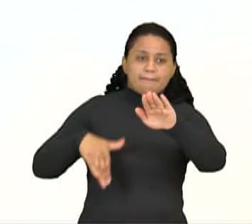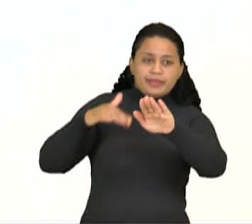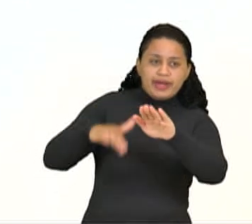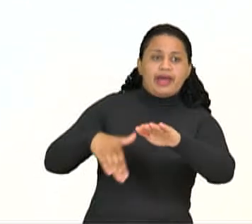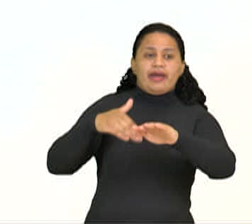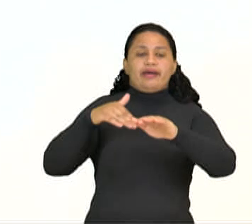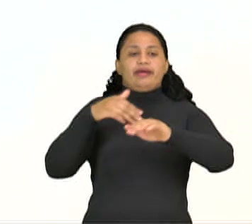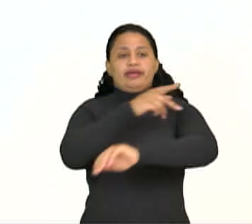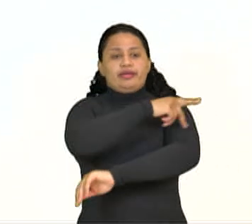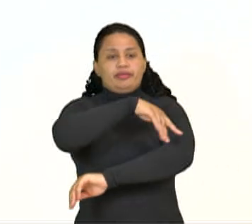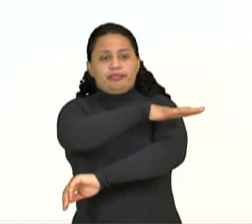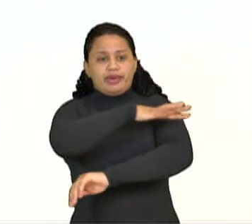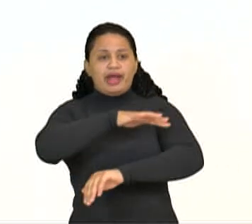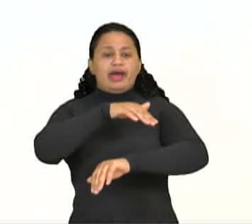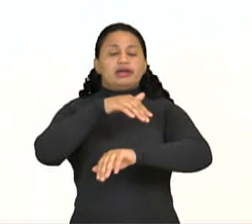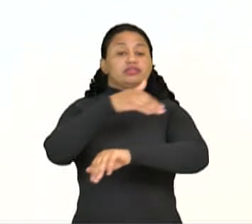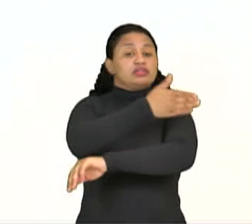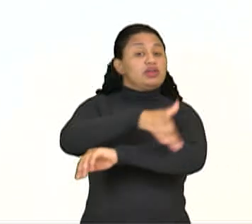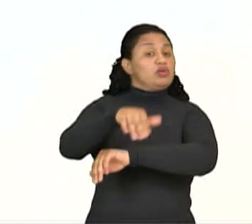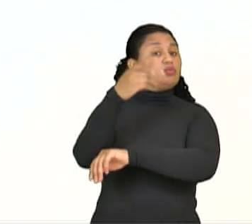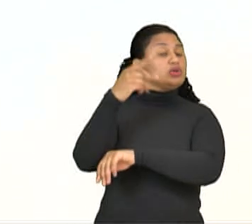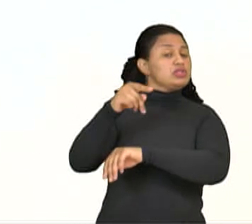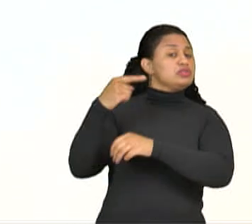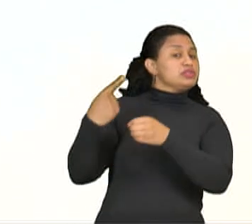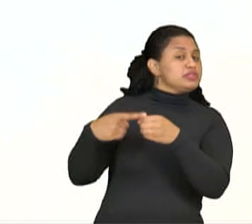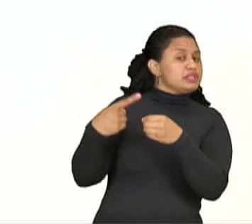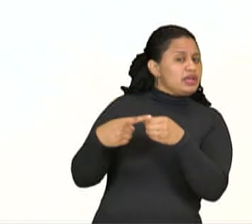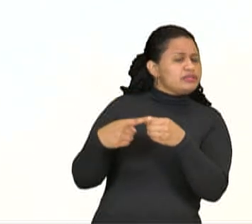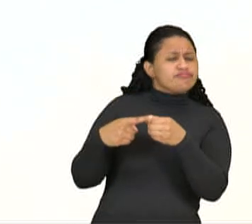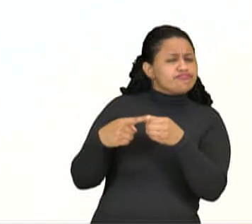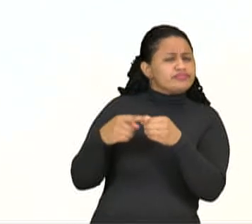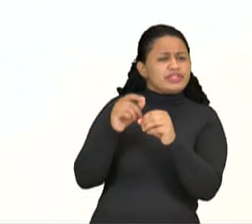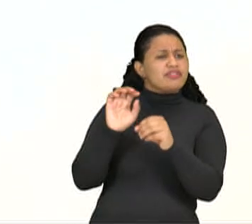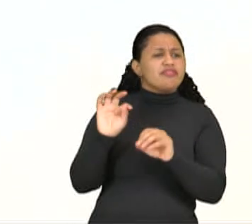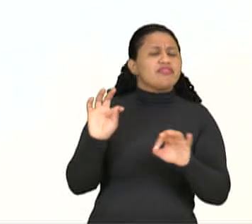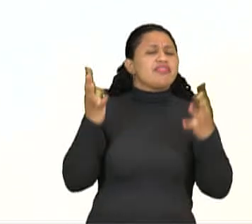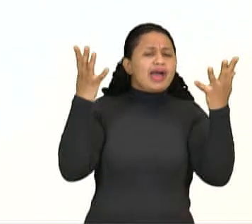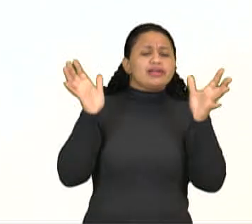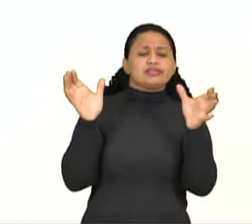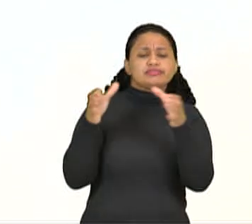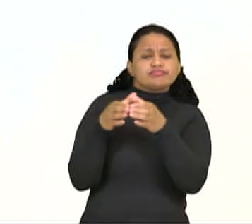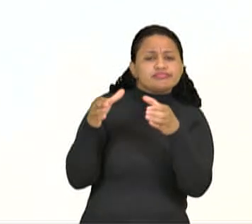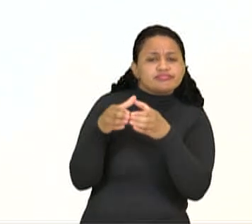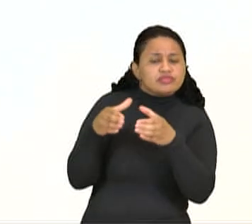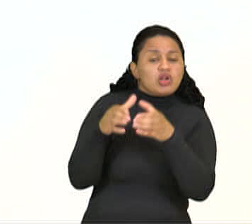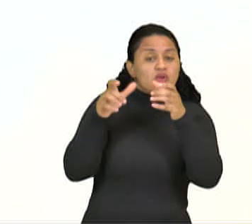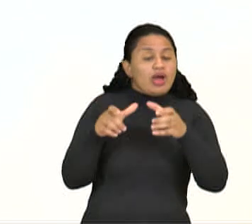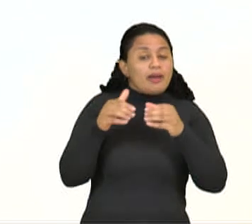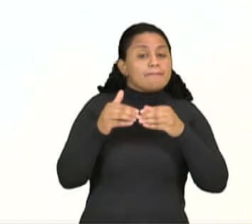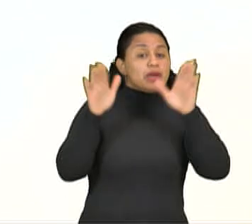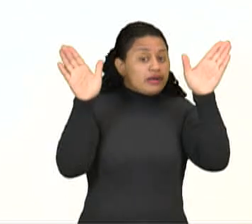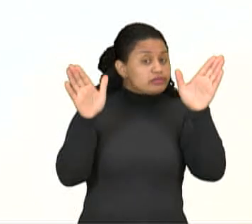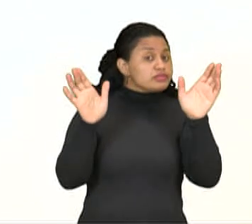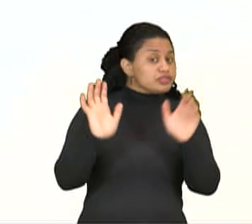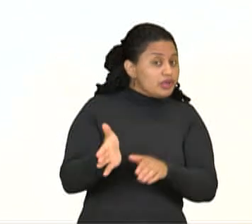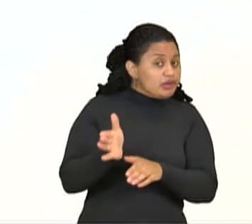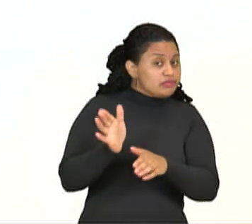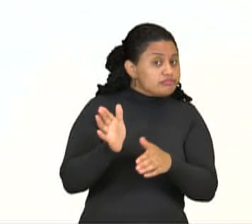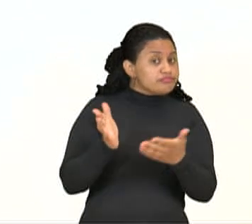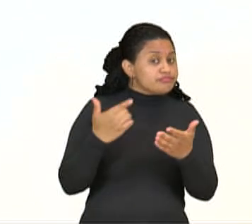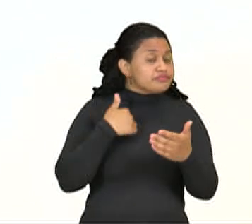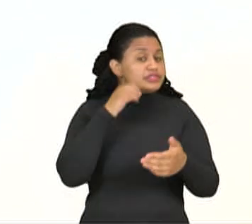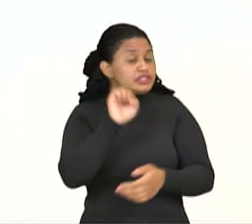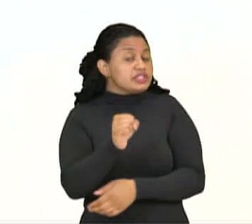praias, praças ou na rua da sua cidade? Festa de comunidade, né? Um evento aberto? Então,